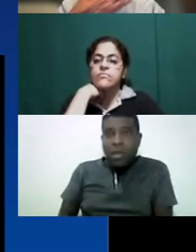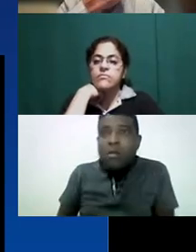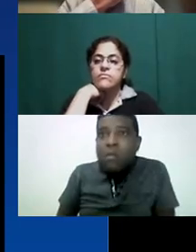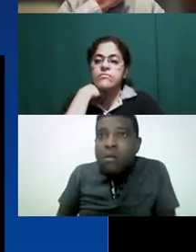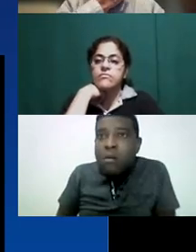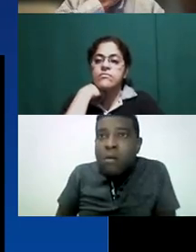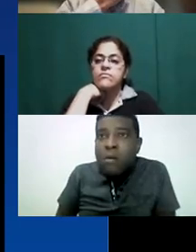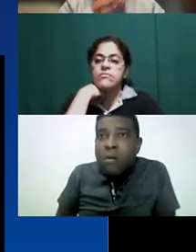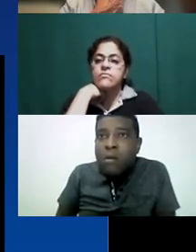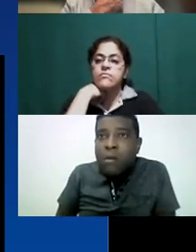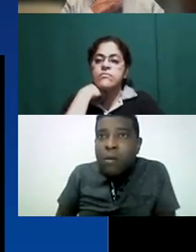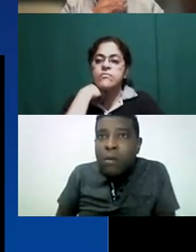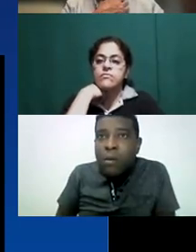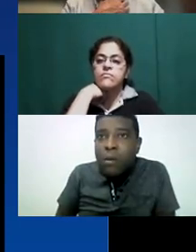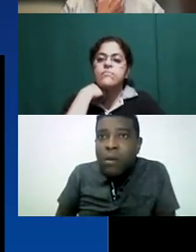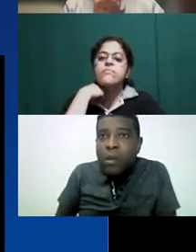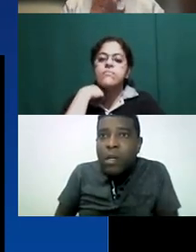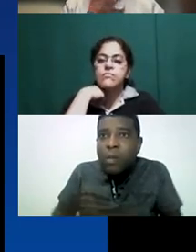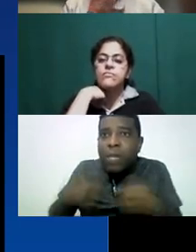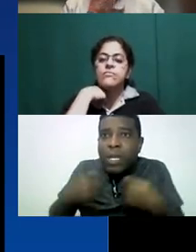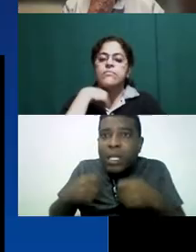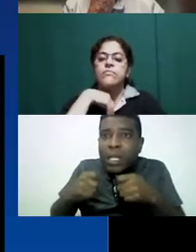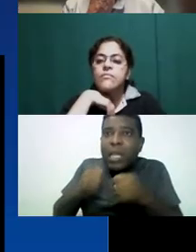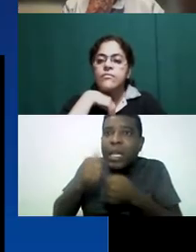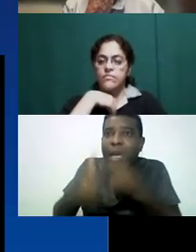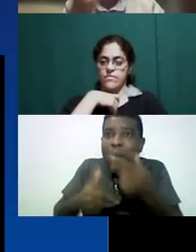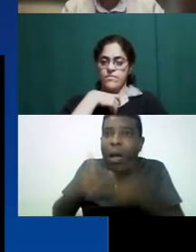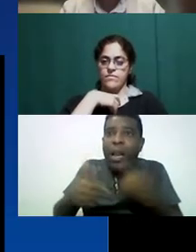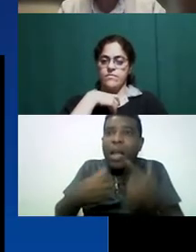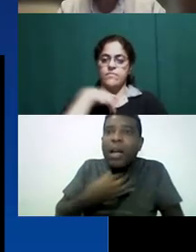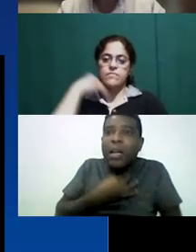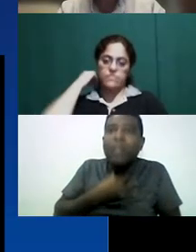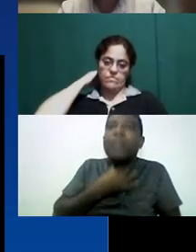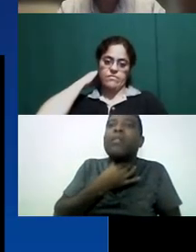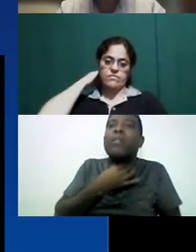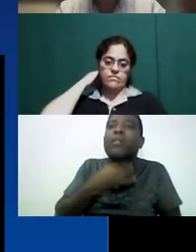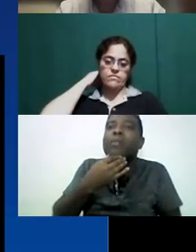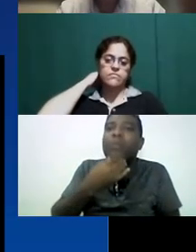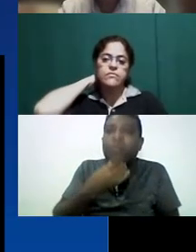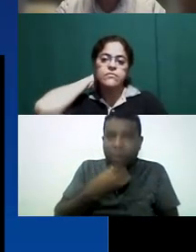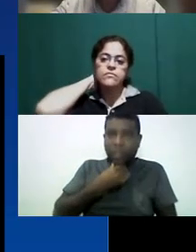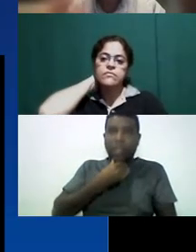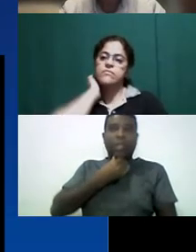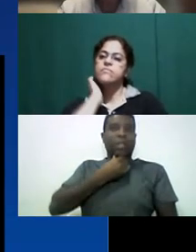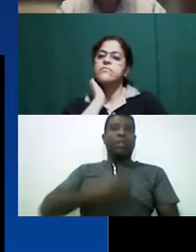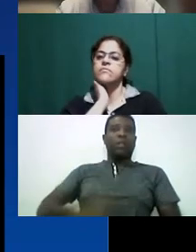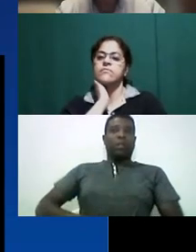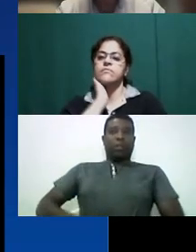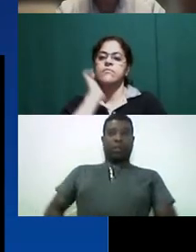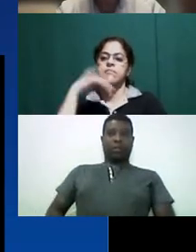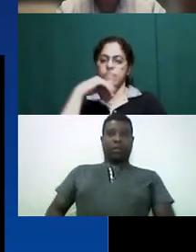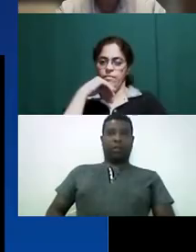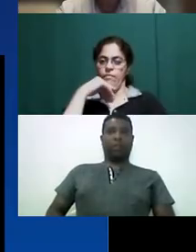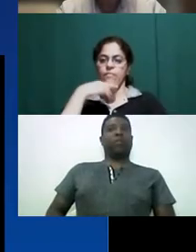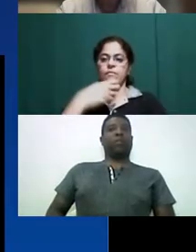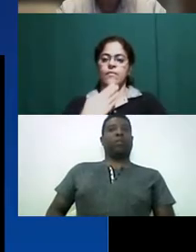tem que trabalhar bastante essa musculatura para flexionar o nosso pescoço, tá? Retificar a